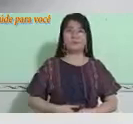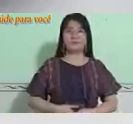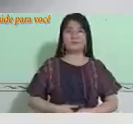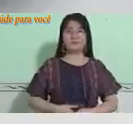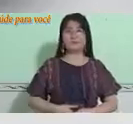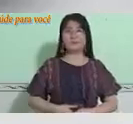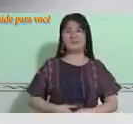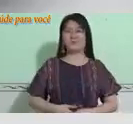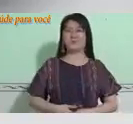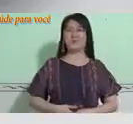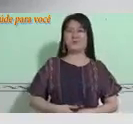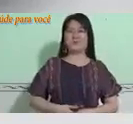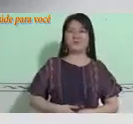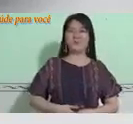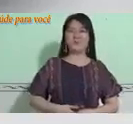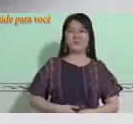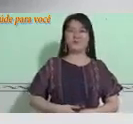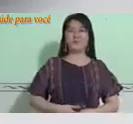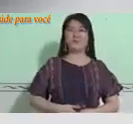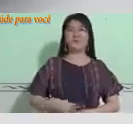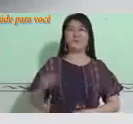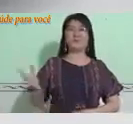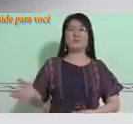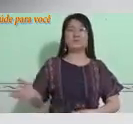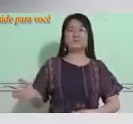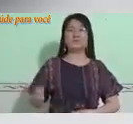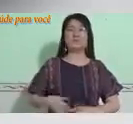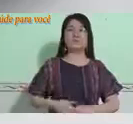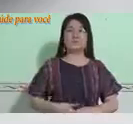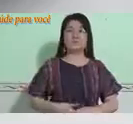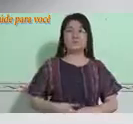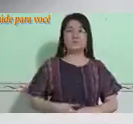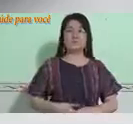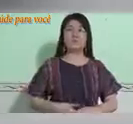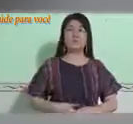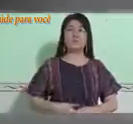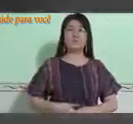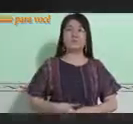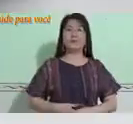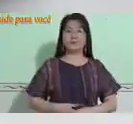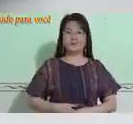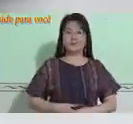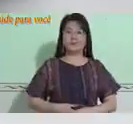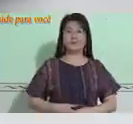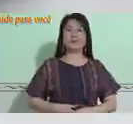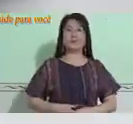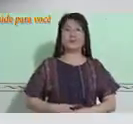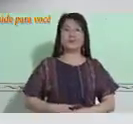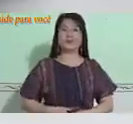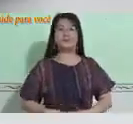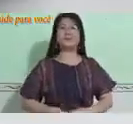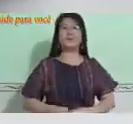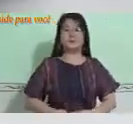ele se estoure as bolhas, vírgula, evitando não só as feridas, mas também o risco de transmissão, ponto e vírgula, aplicar uma